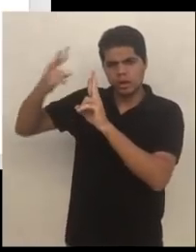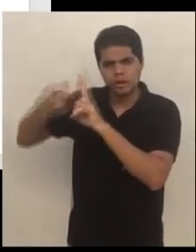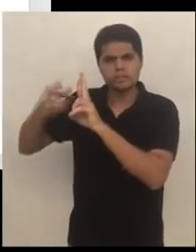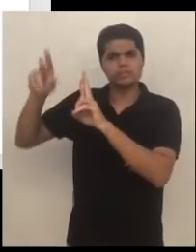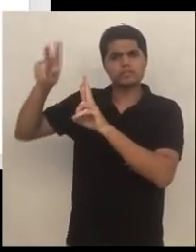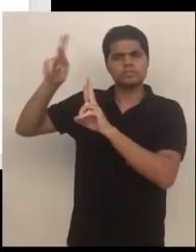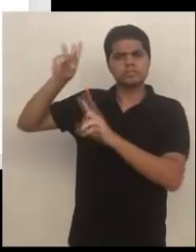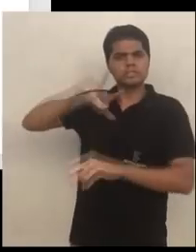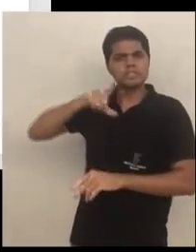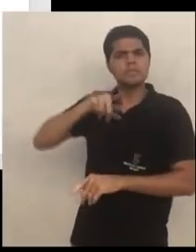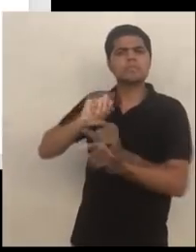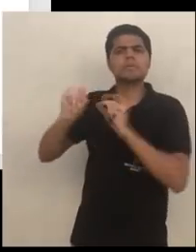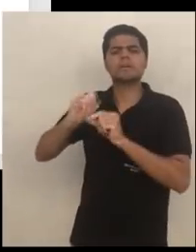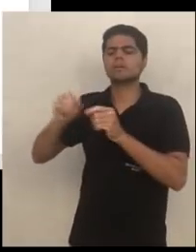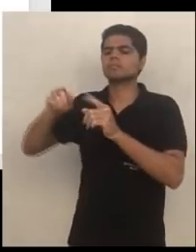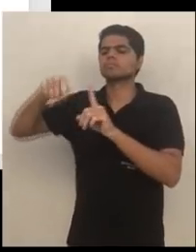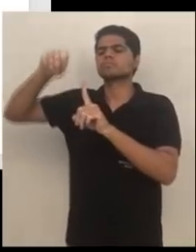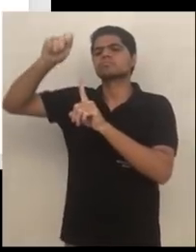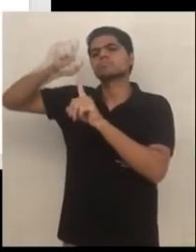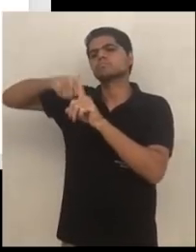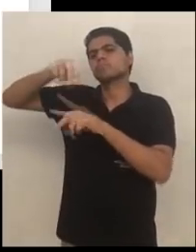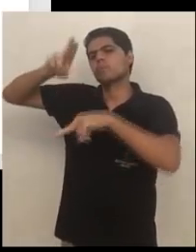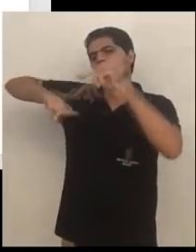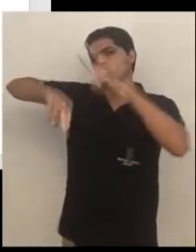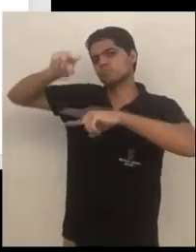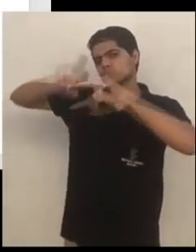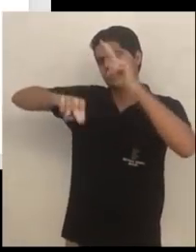tinha até 30 de junho, né, que isso é validade de 30 de junho,